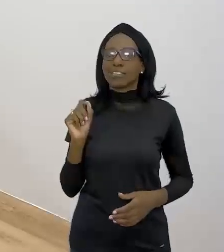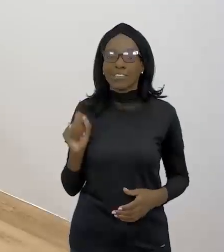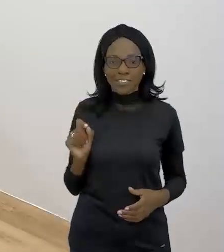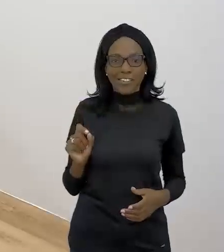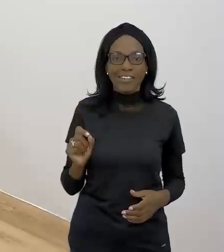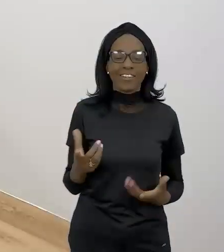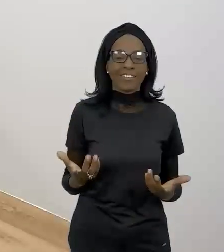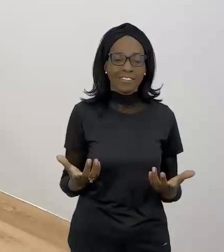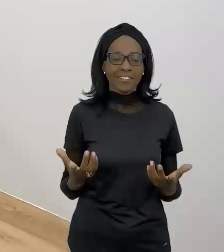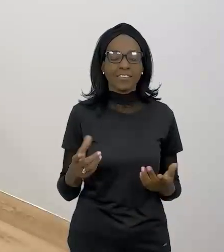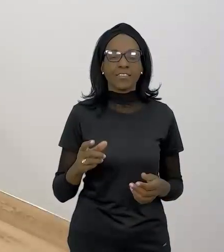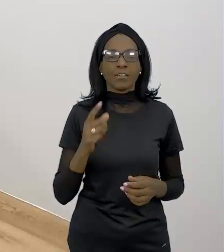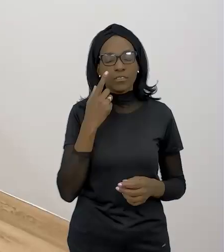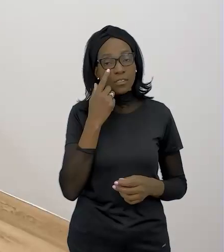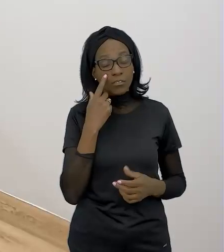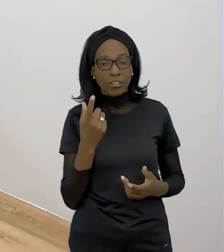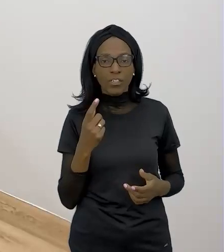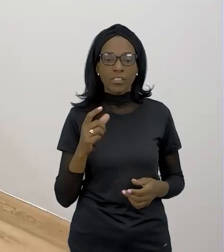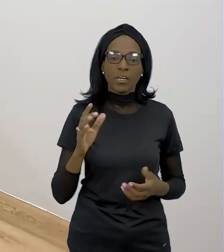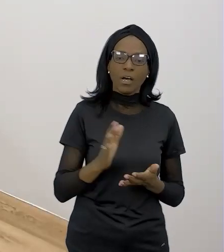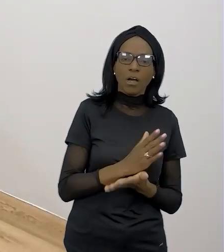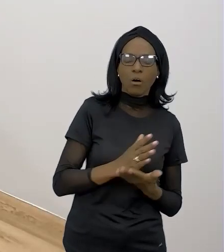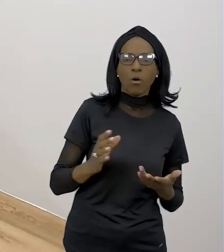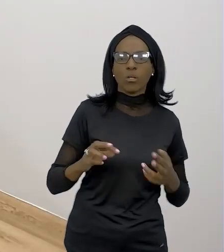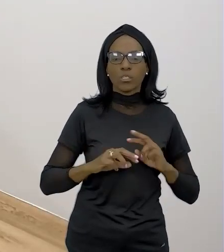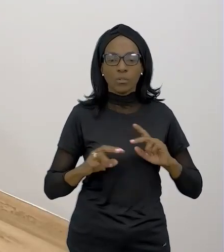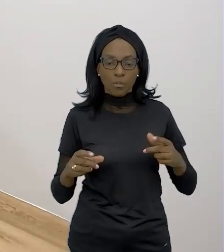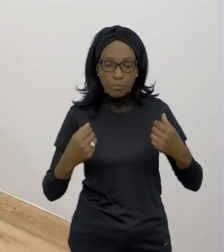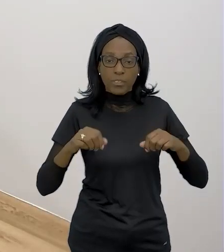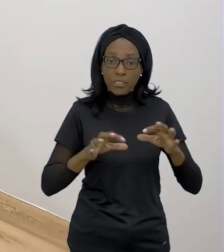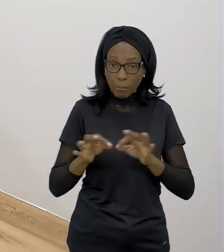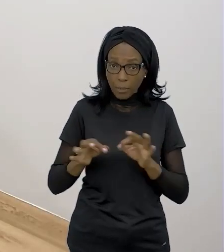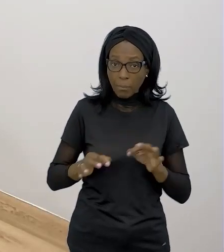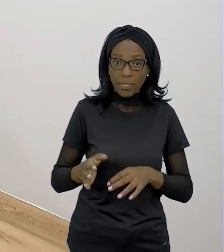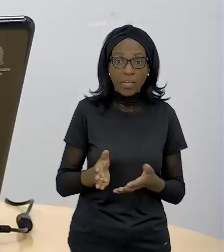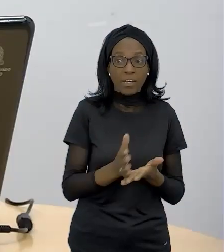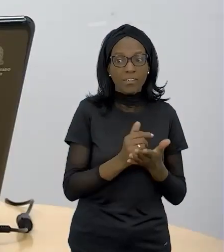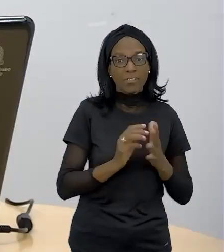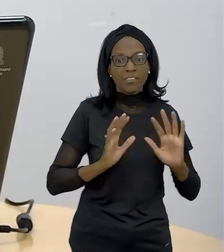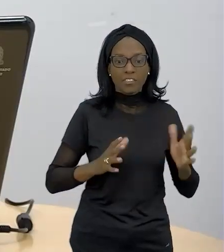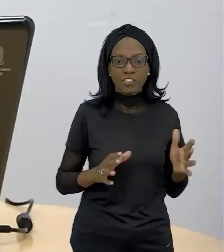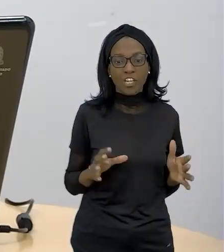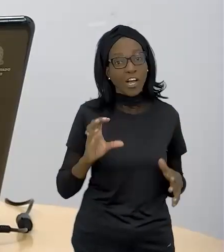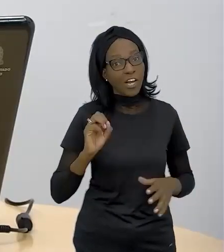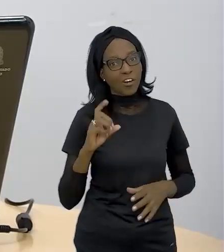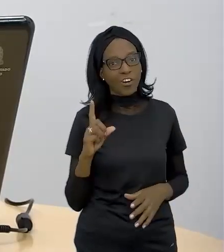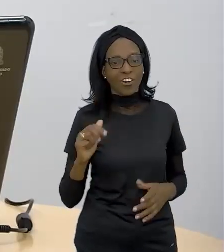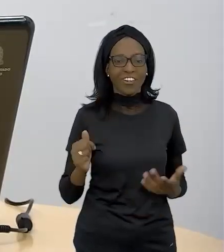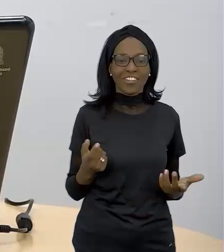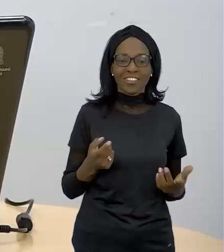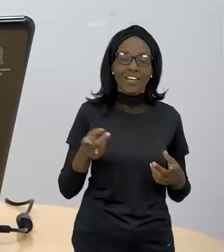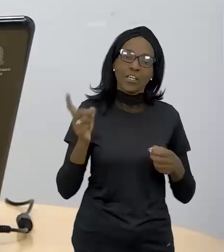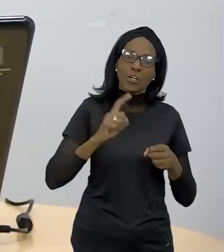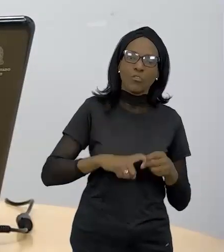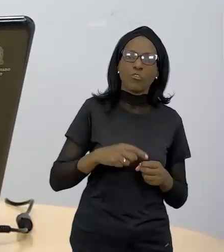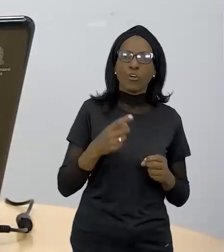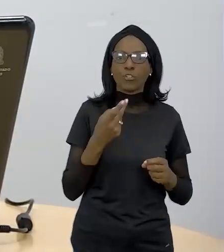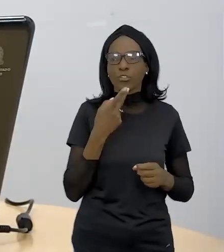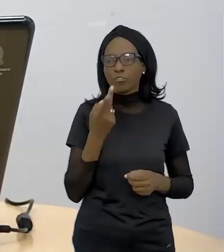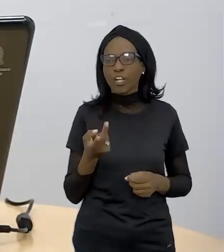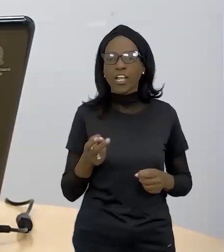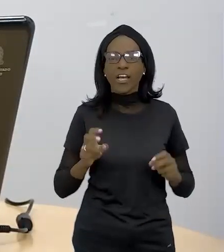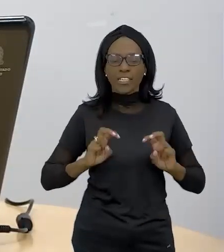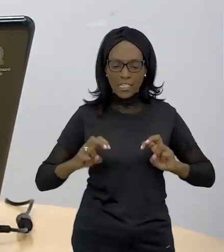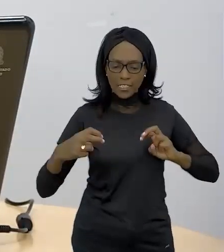acontecer alguma coisa. Então, eu volto, né, para aquele meu exemplo da roda de conversa. Em alguns momentos,